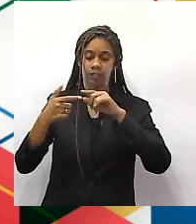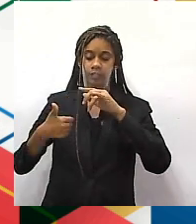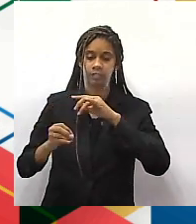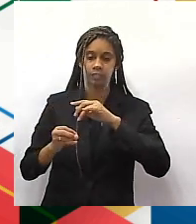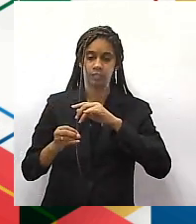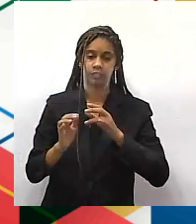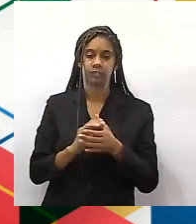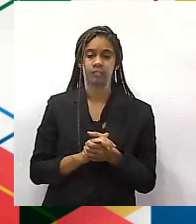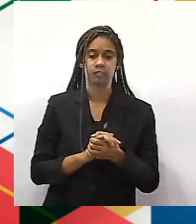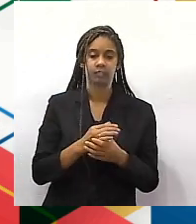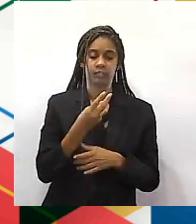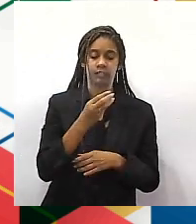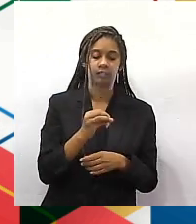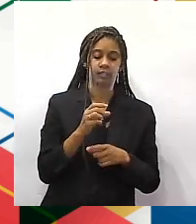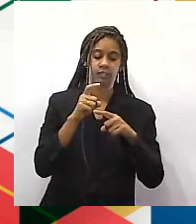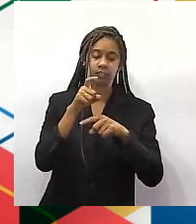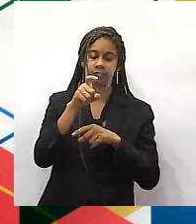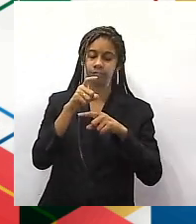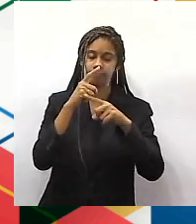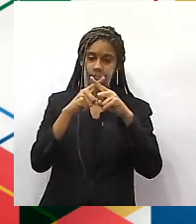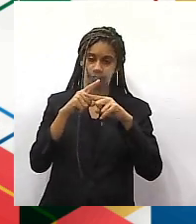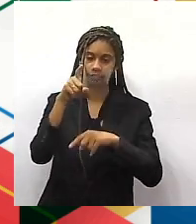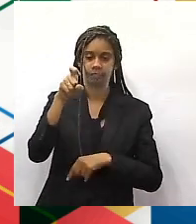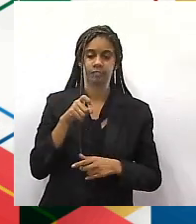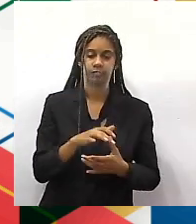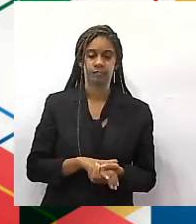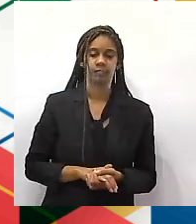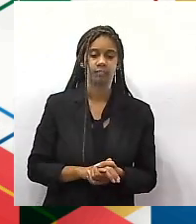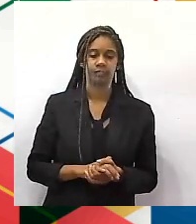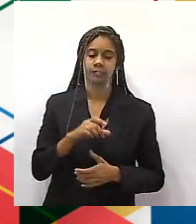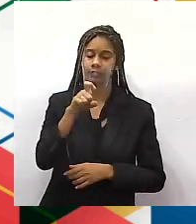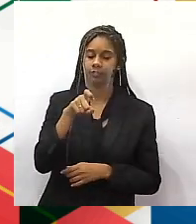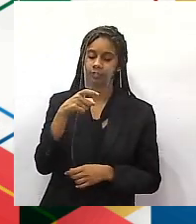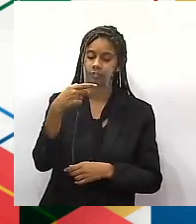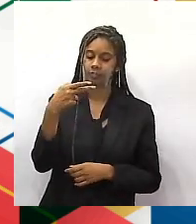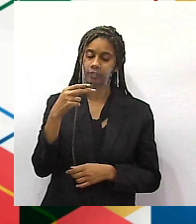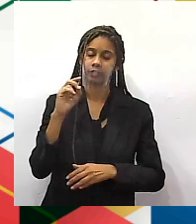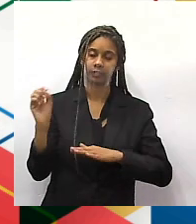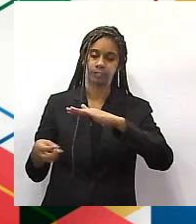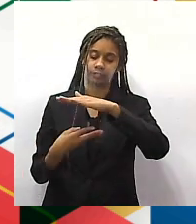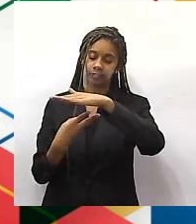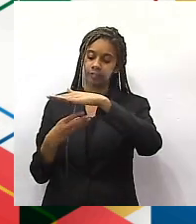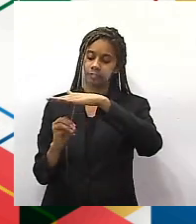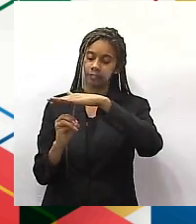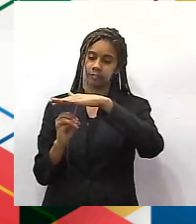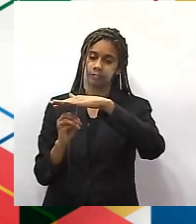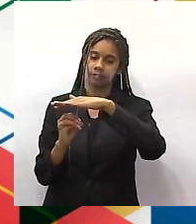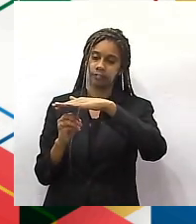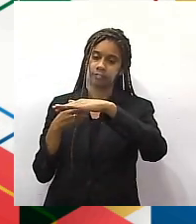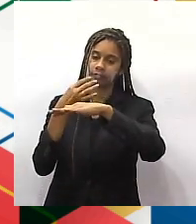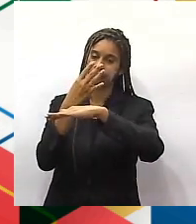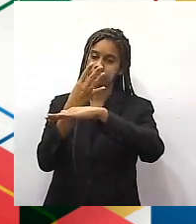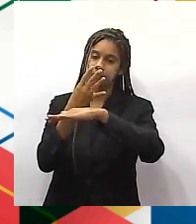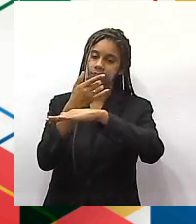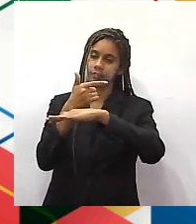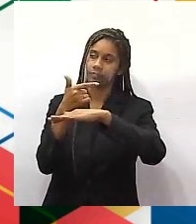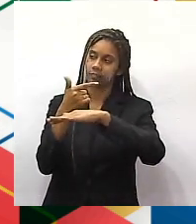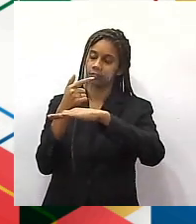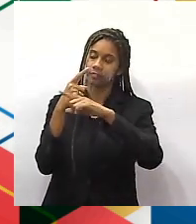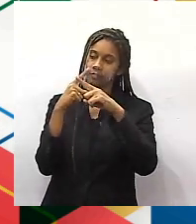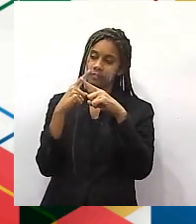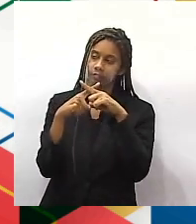o x, eu já sei que vai lá para baixo dividindo, então já coloco aqui 30 e multiplico 42